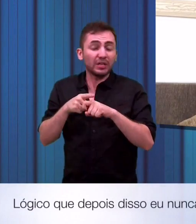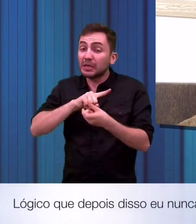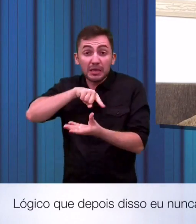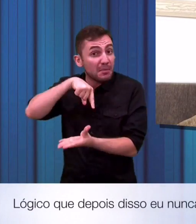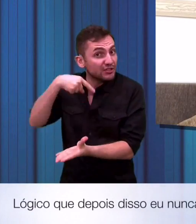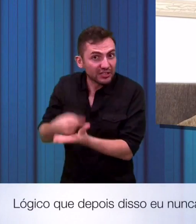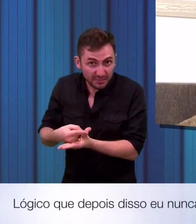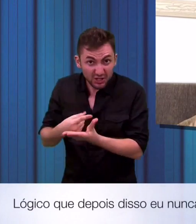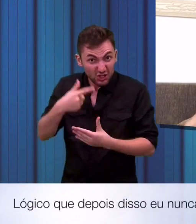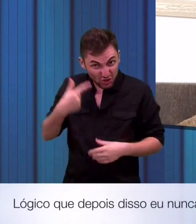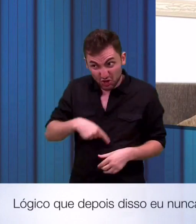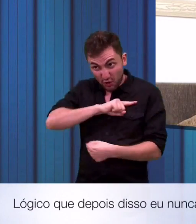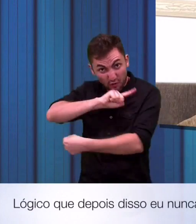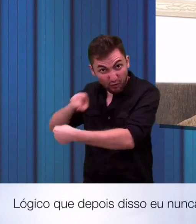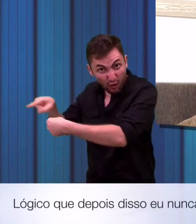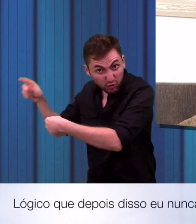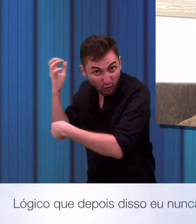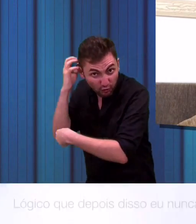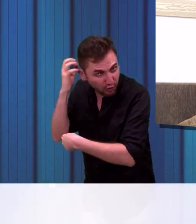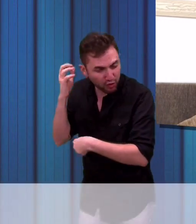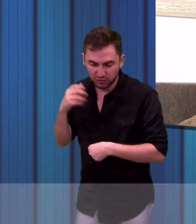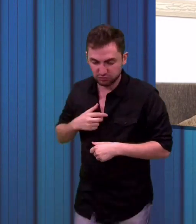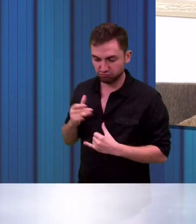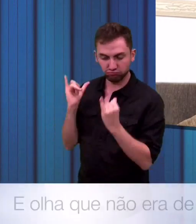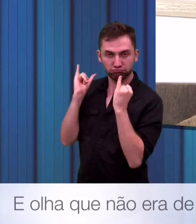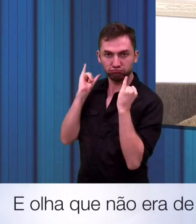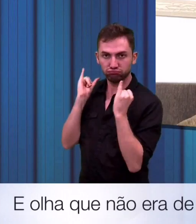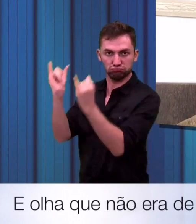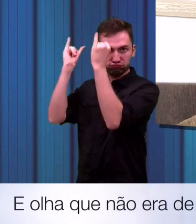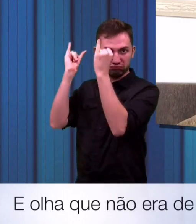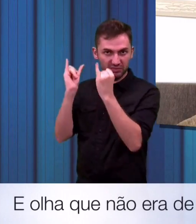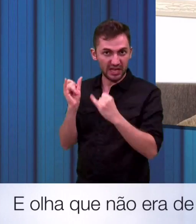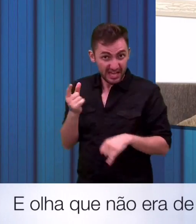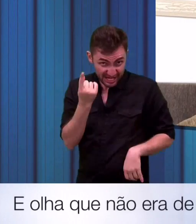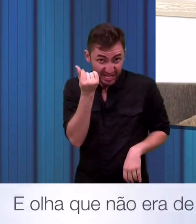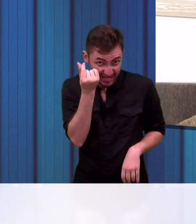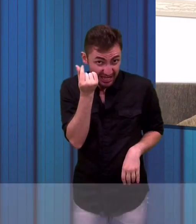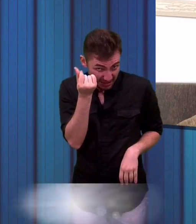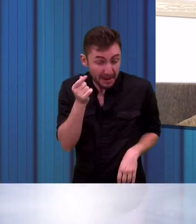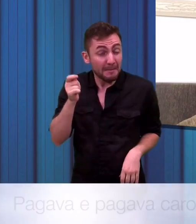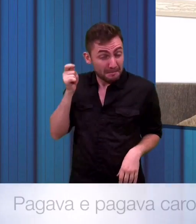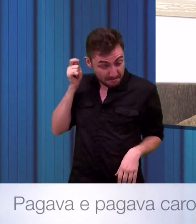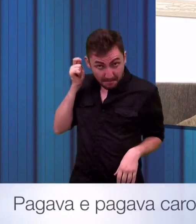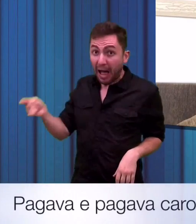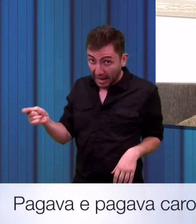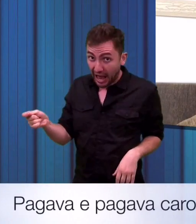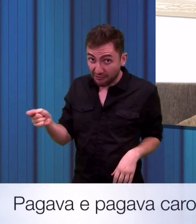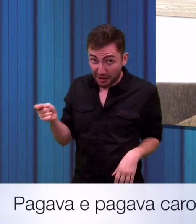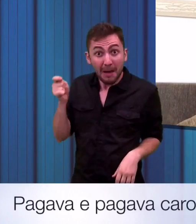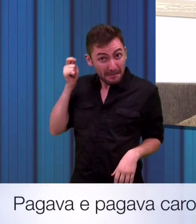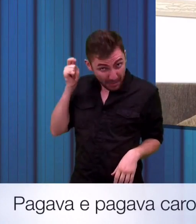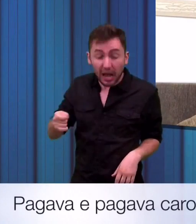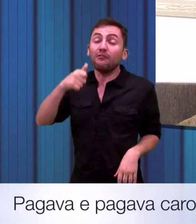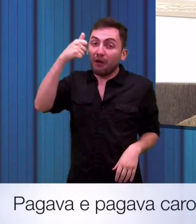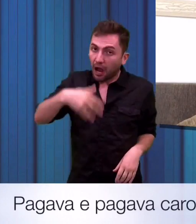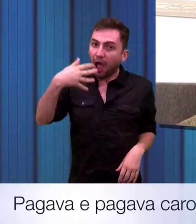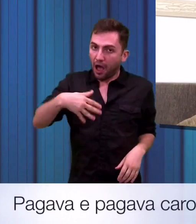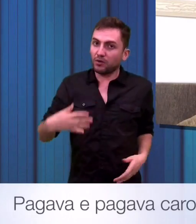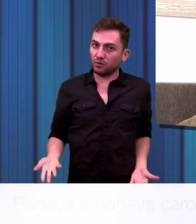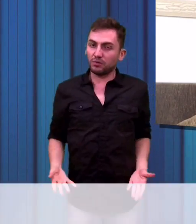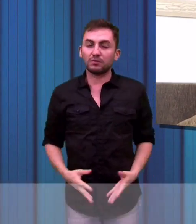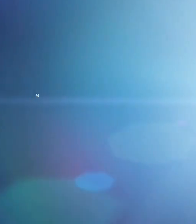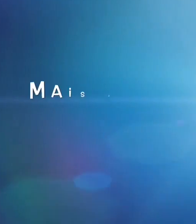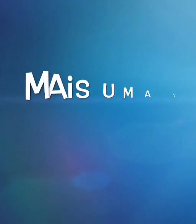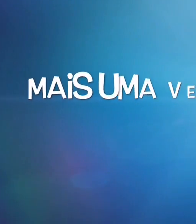disso eu nunca mais coloquei meu pé ali naquele consultório. E olha que não era de graça não. A gente pagava e pagava caro por